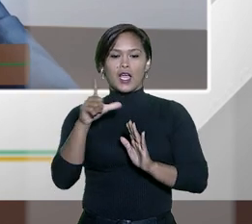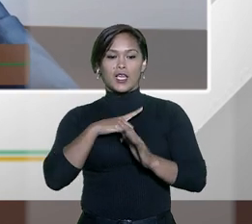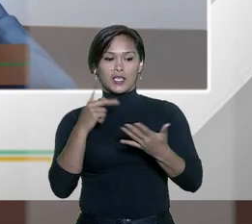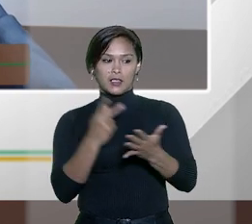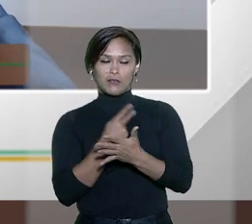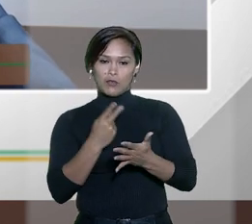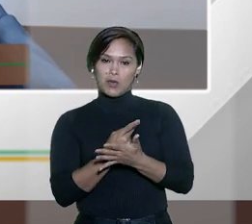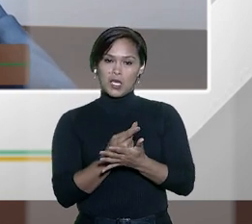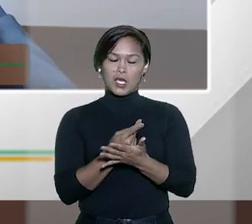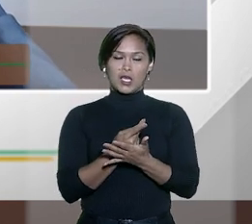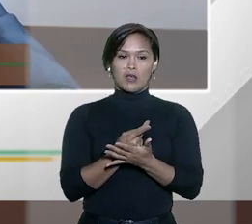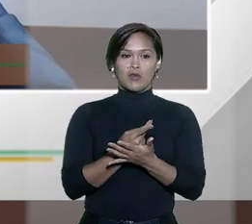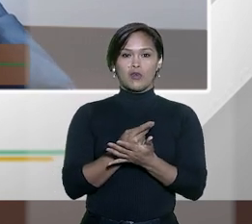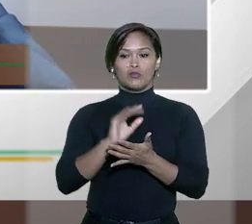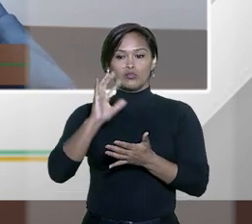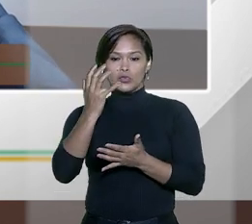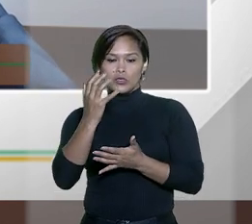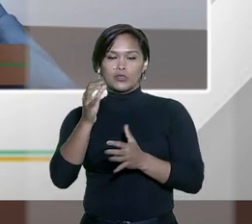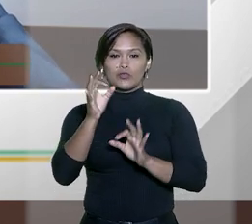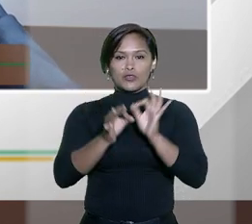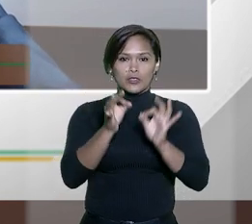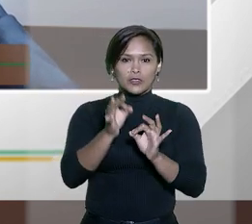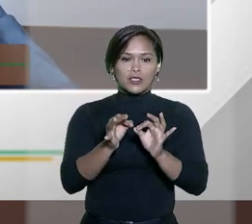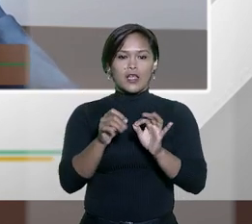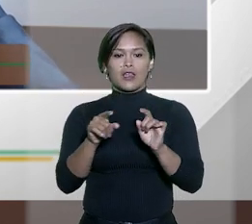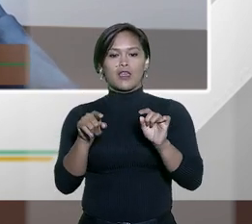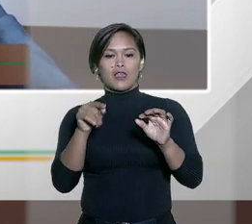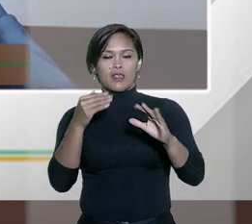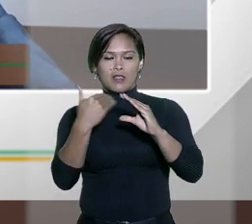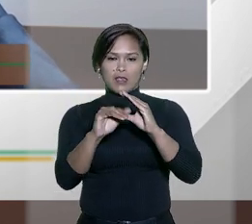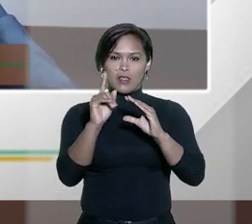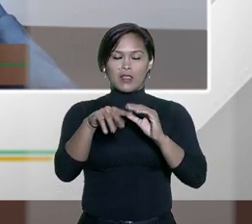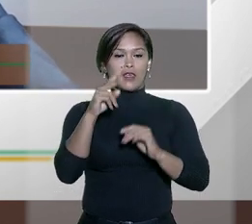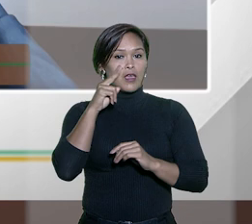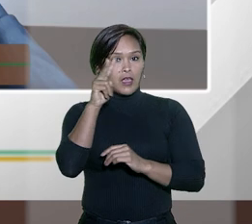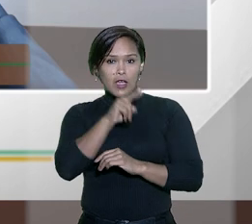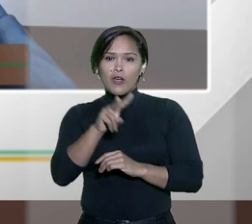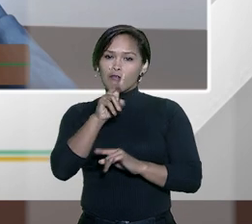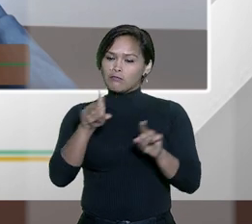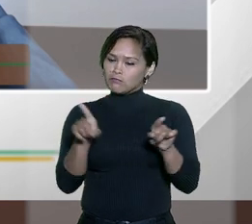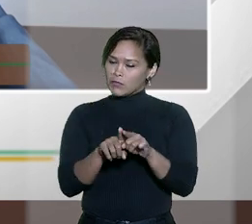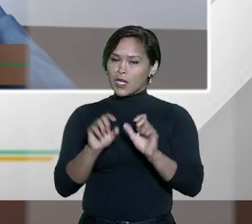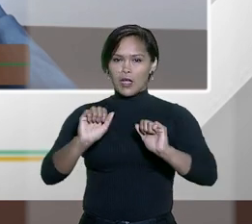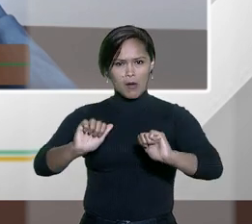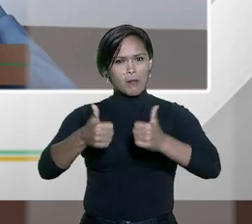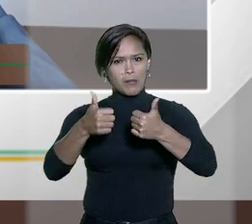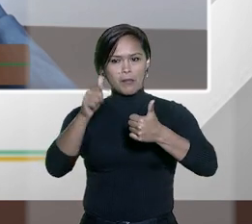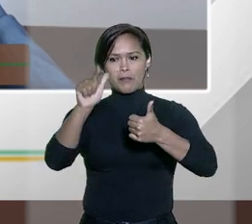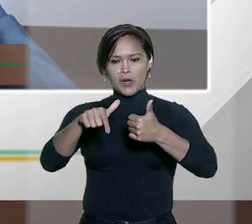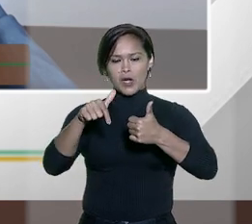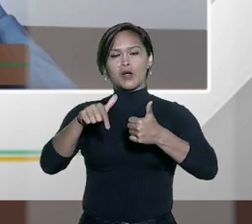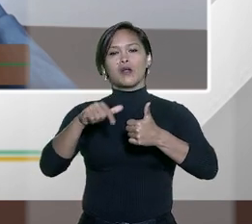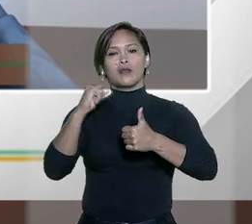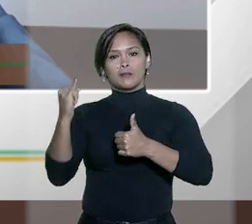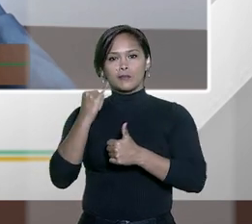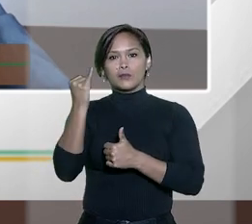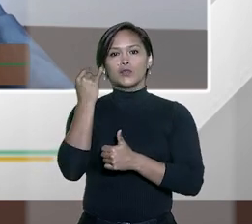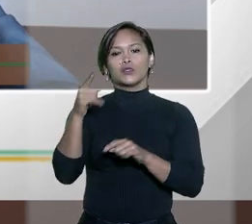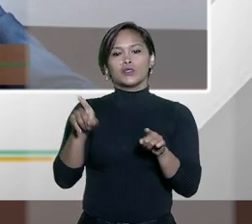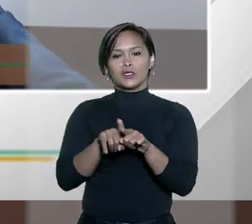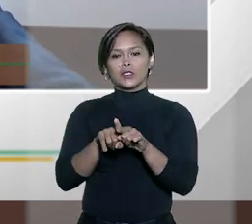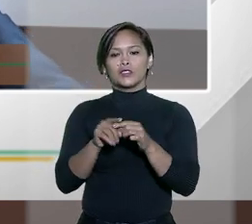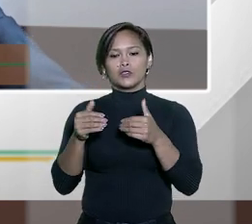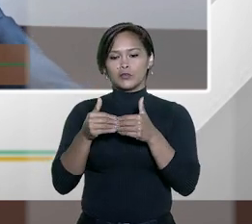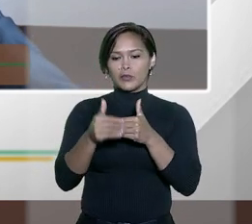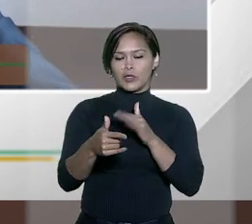um erro, não houve, enfim, judicialize isso. Então, a meu ver, até é um ponto bem importante. Ele segue bem o